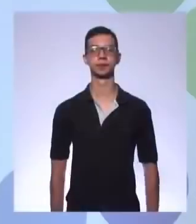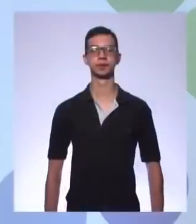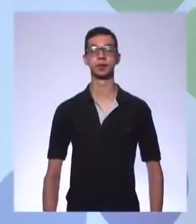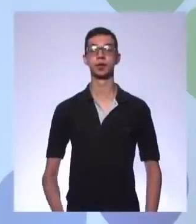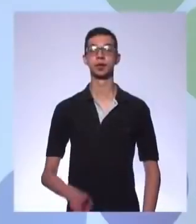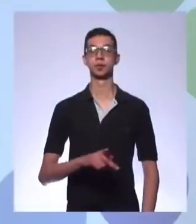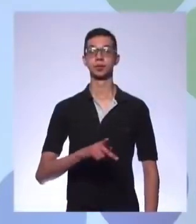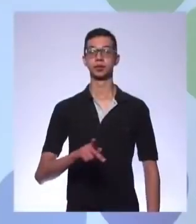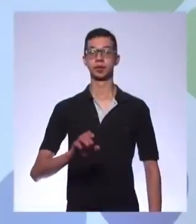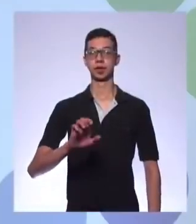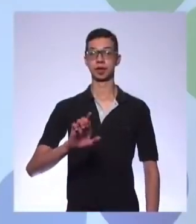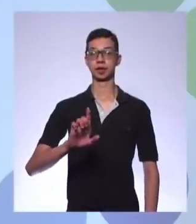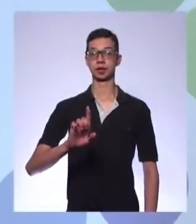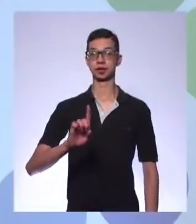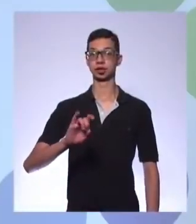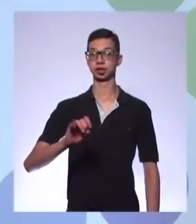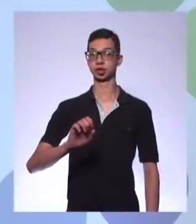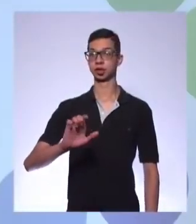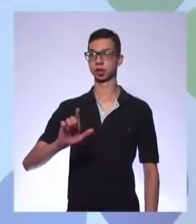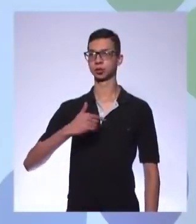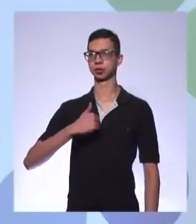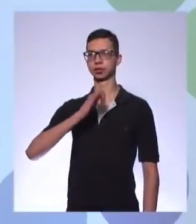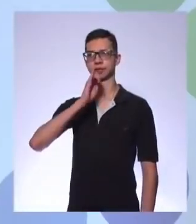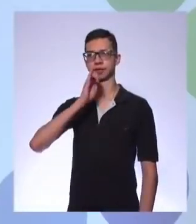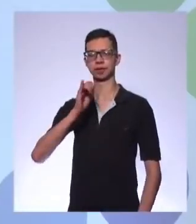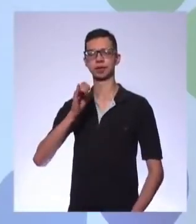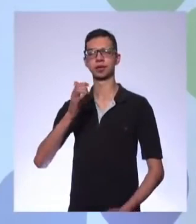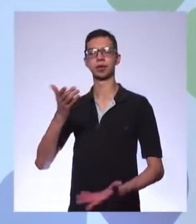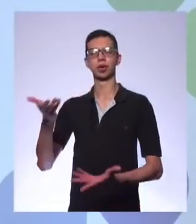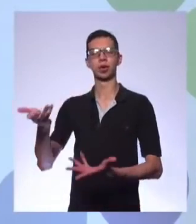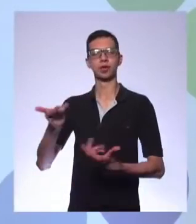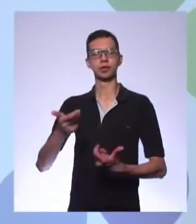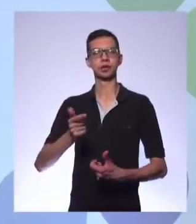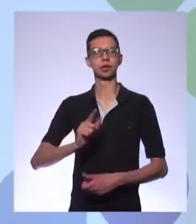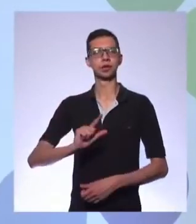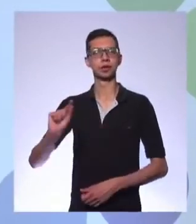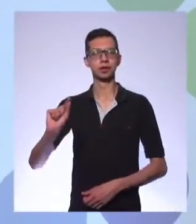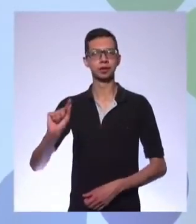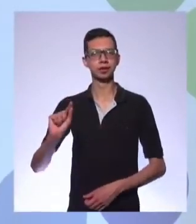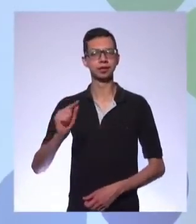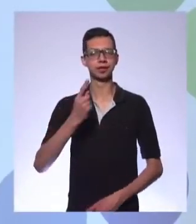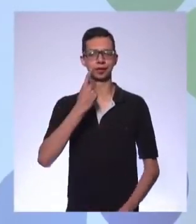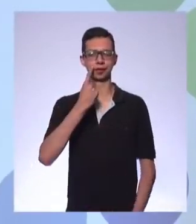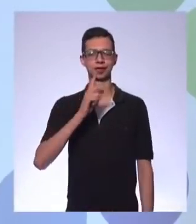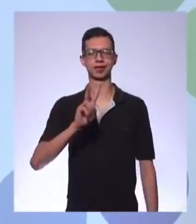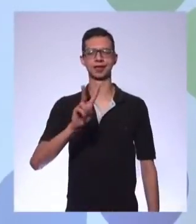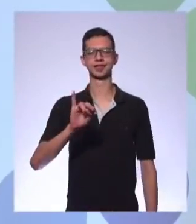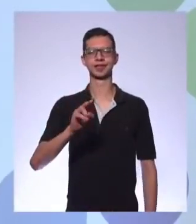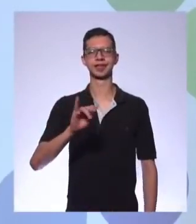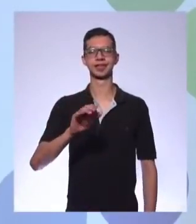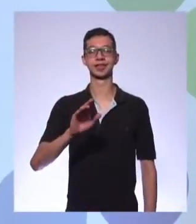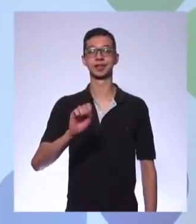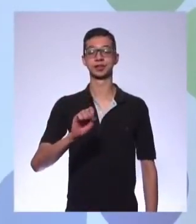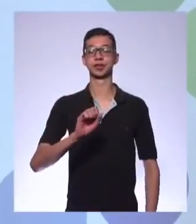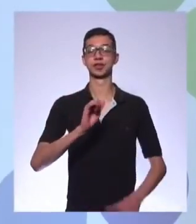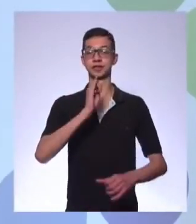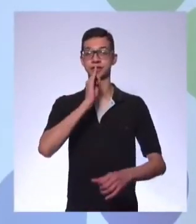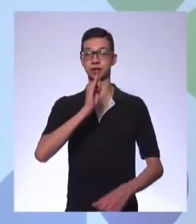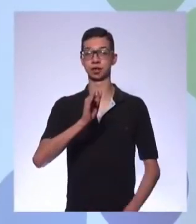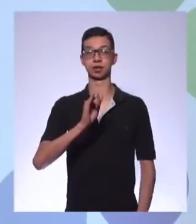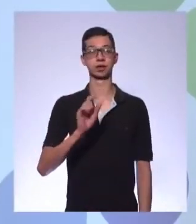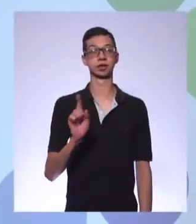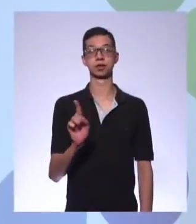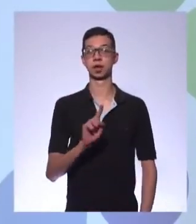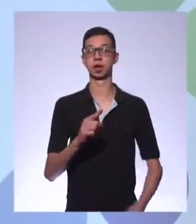Professor Joel, já vou te convidar a ir embora. Porque, É. olha, Vinícius, Então vamos. quer ver o que ele escreveu? É. Não, eles possuem